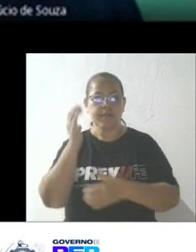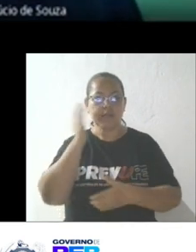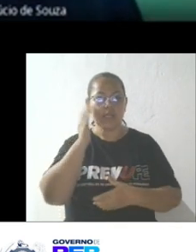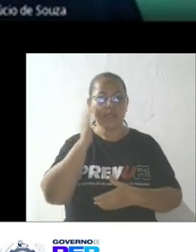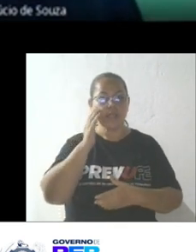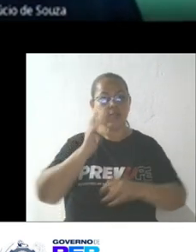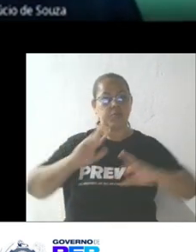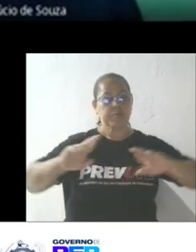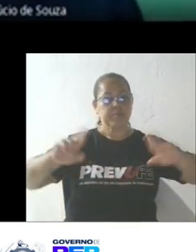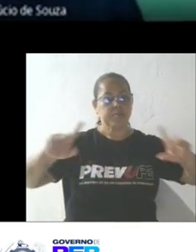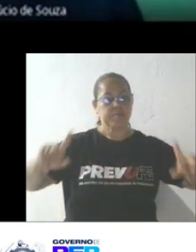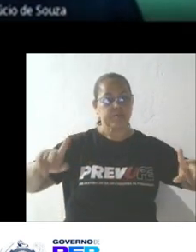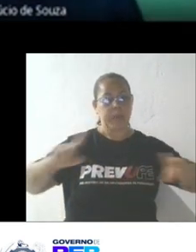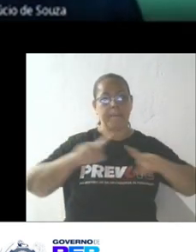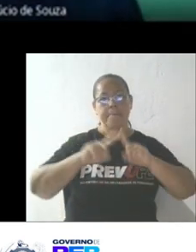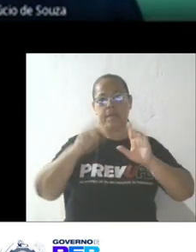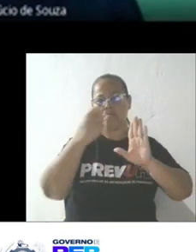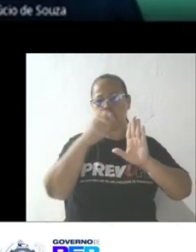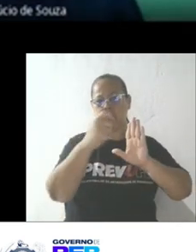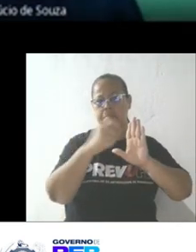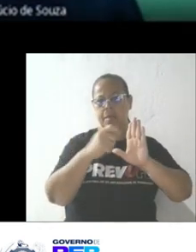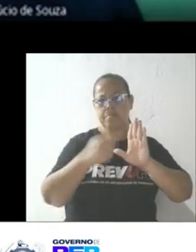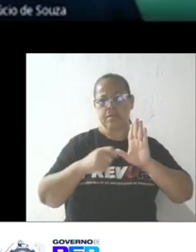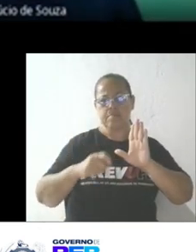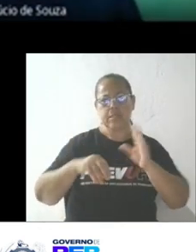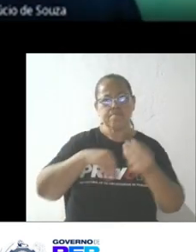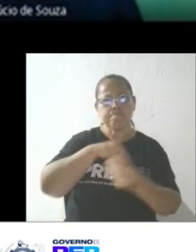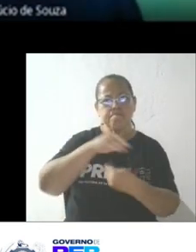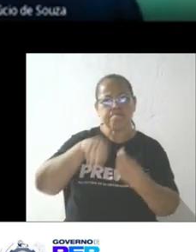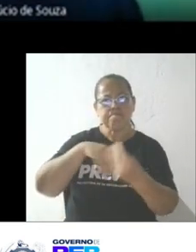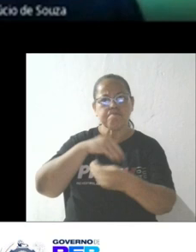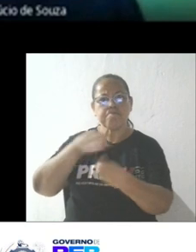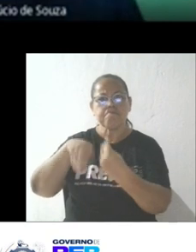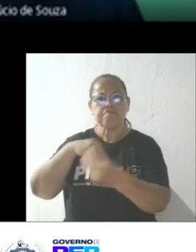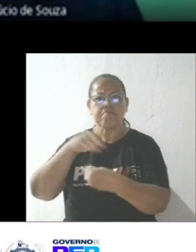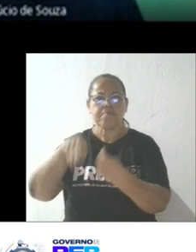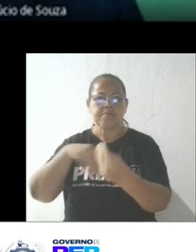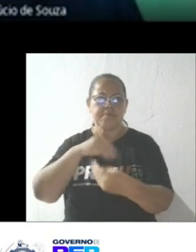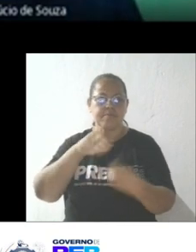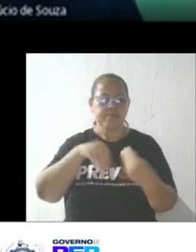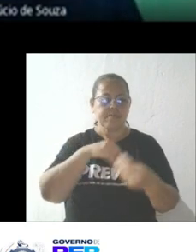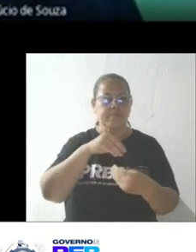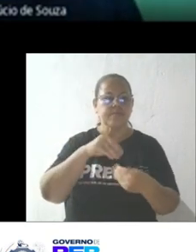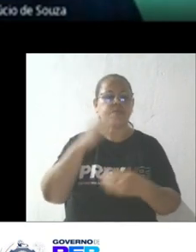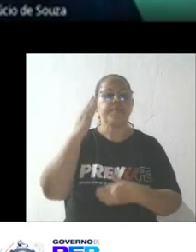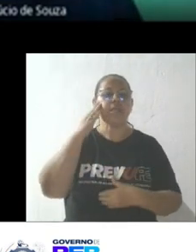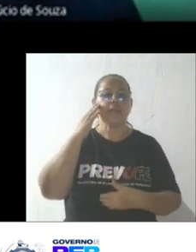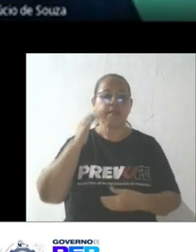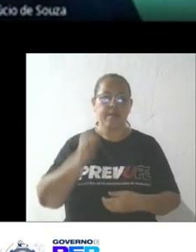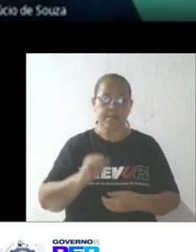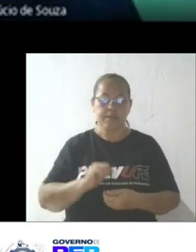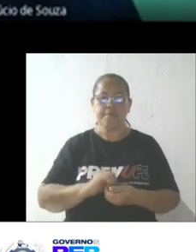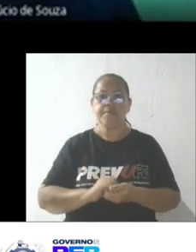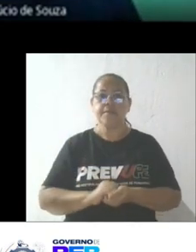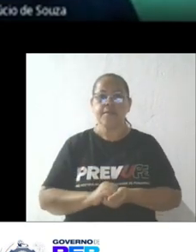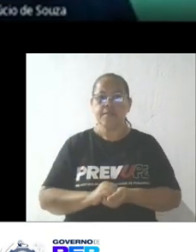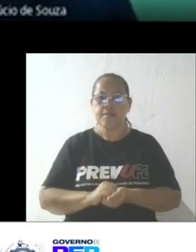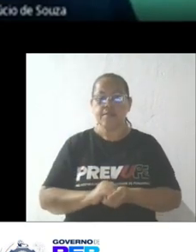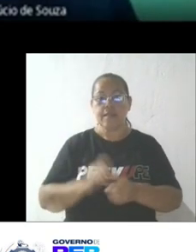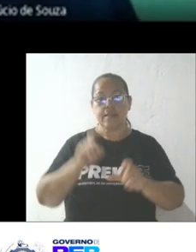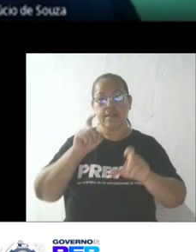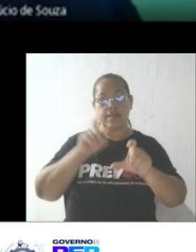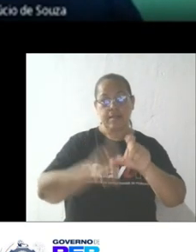autor se empenha em mescladas mescladas reconhecendo a dependência entre elas